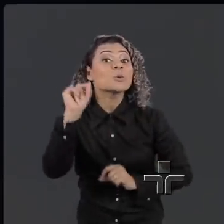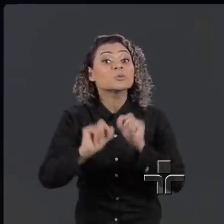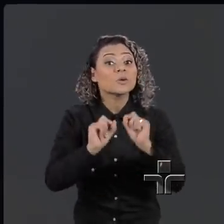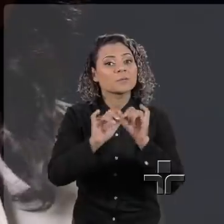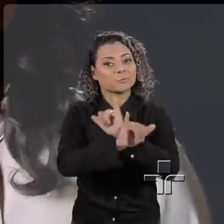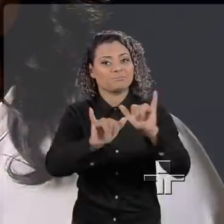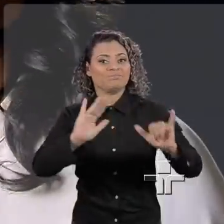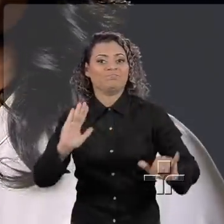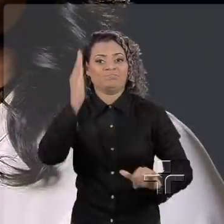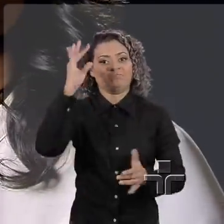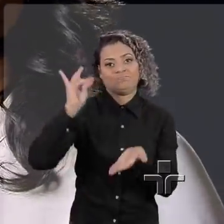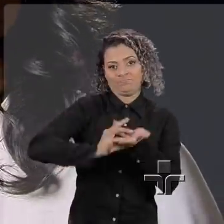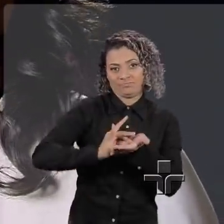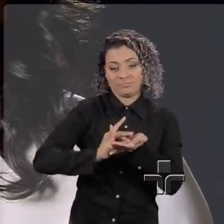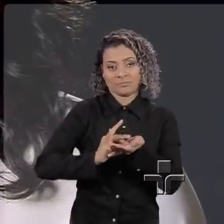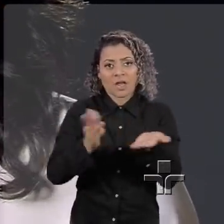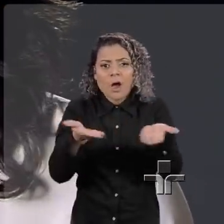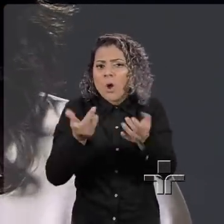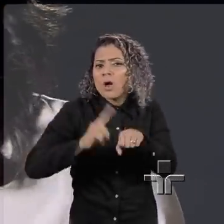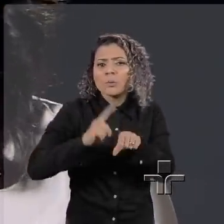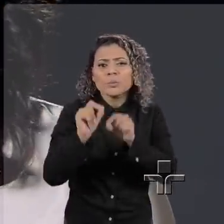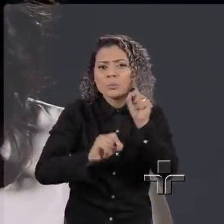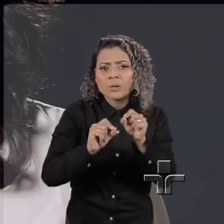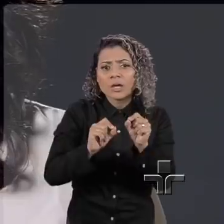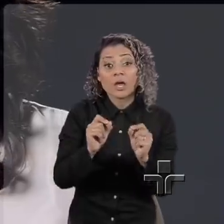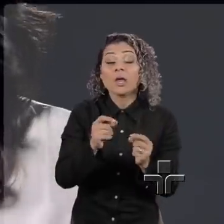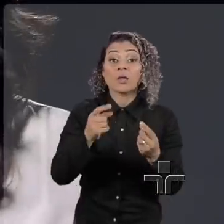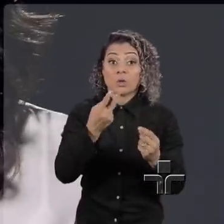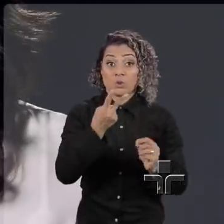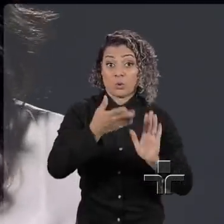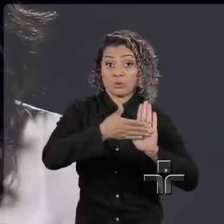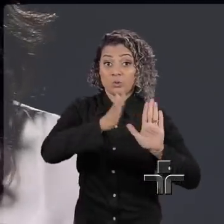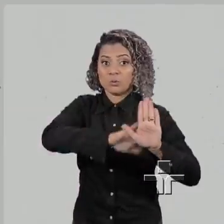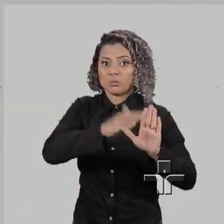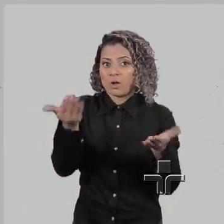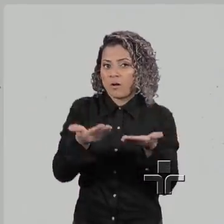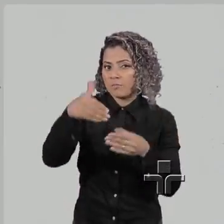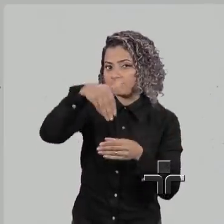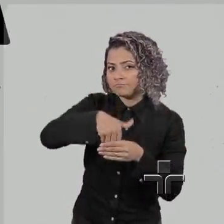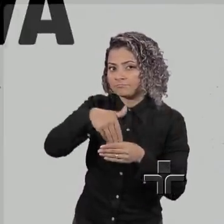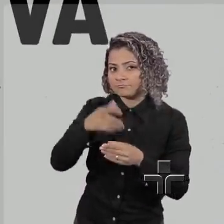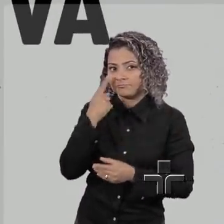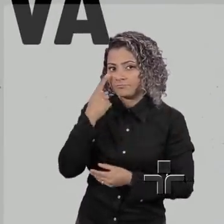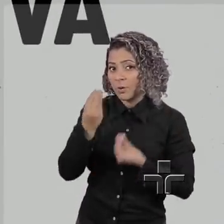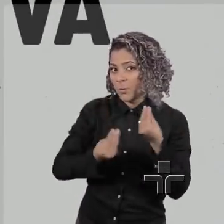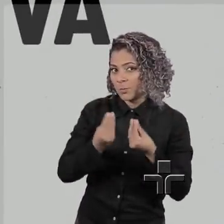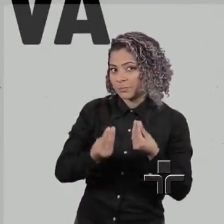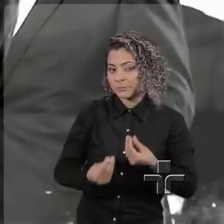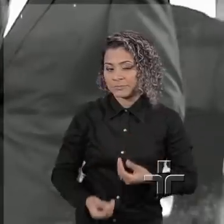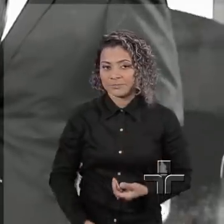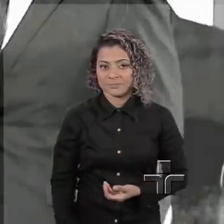news. Vamos ver agora como foram os 2 turnos de votação.